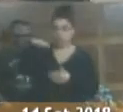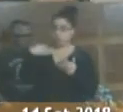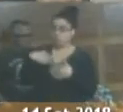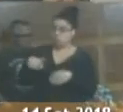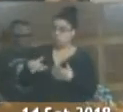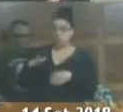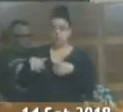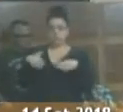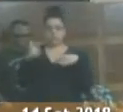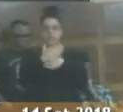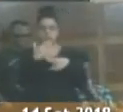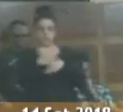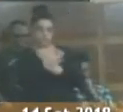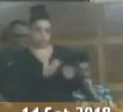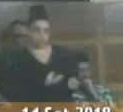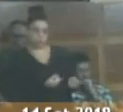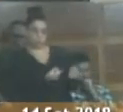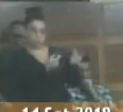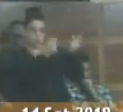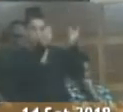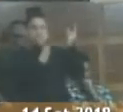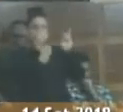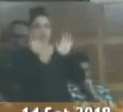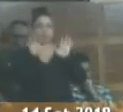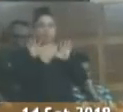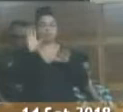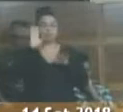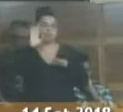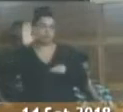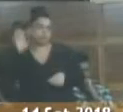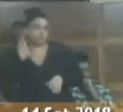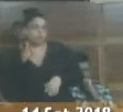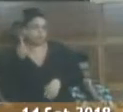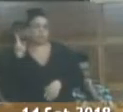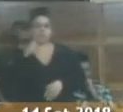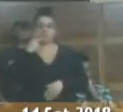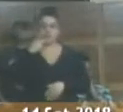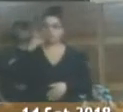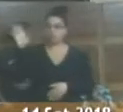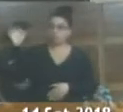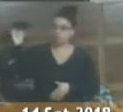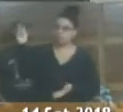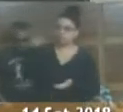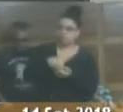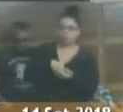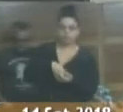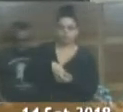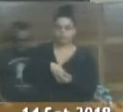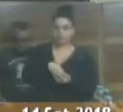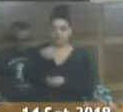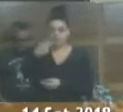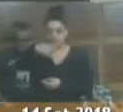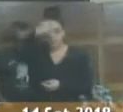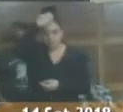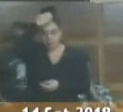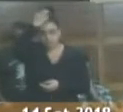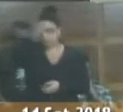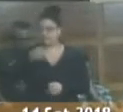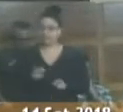de ricos, que ele fala, né? Mas, principalmente, quando eles vêm, na realidade, aqui é outro,